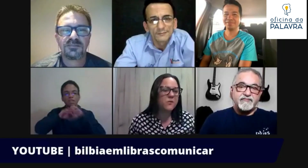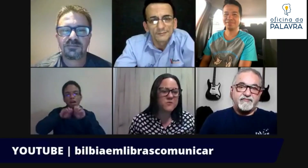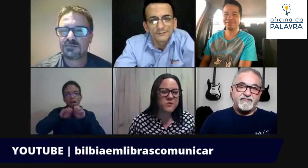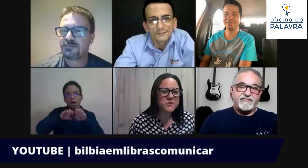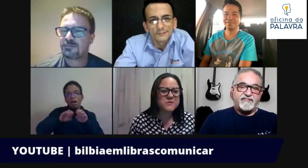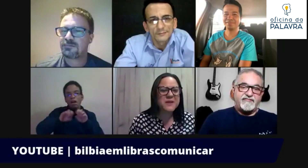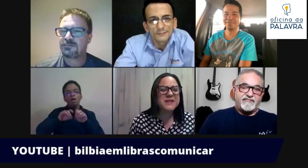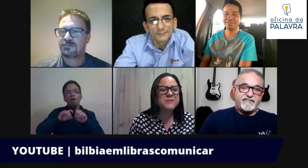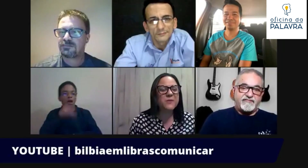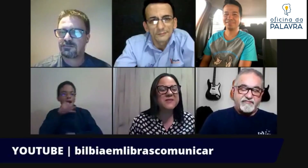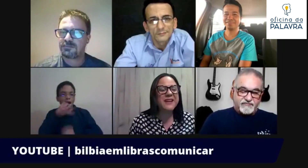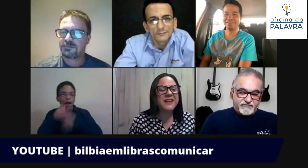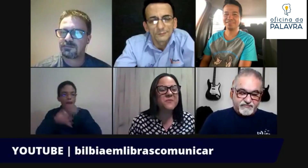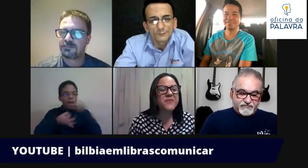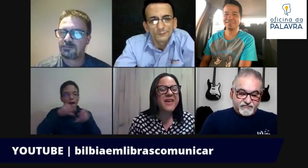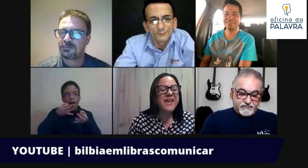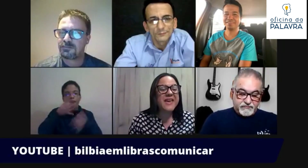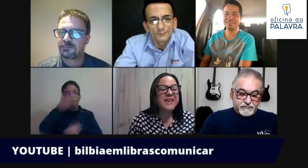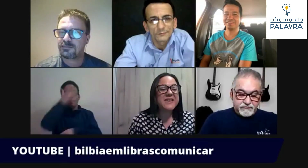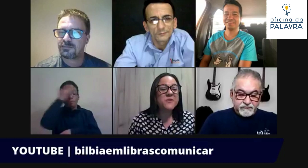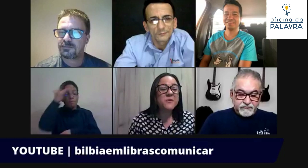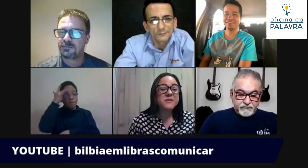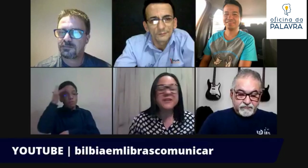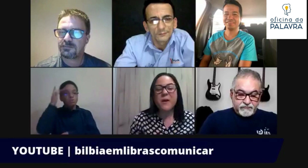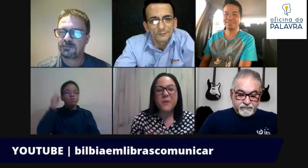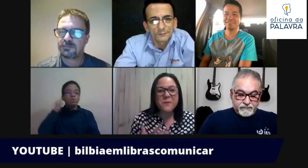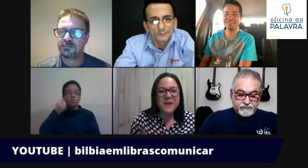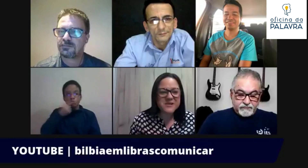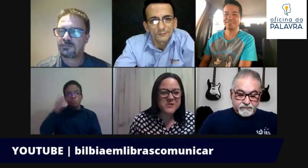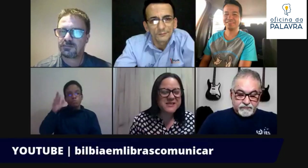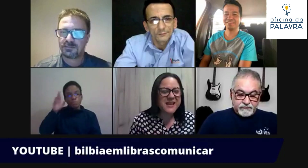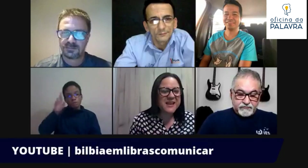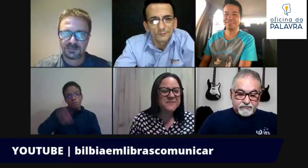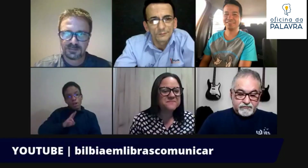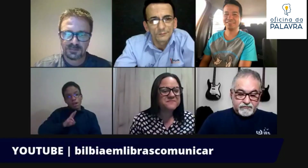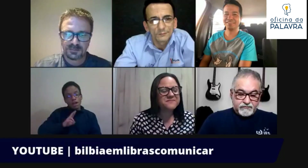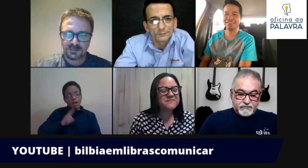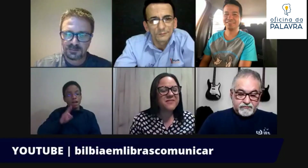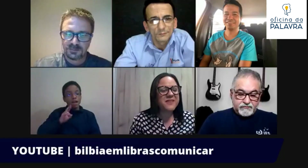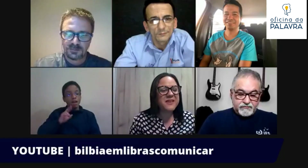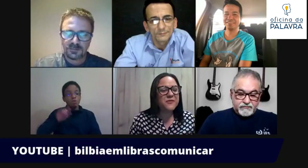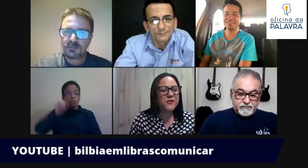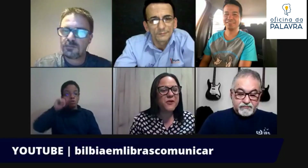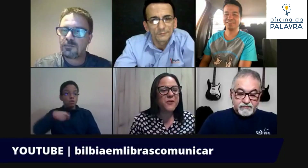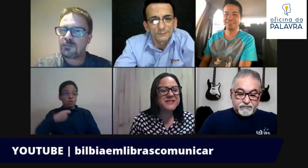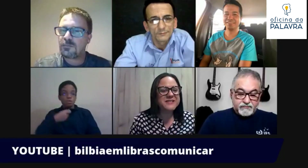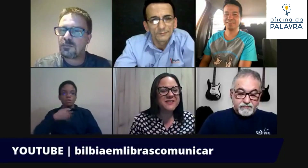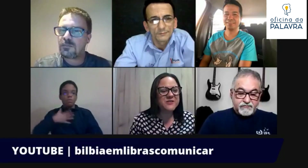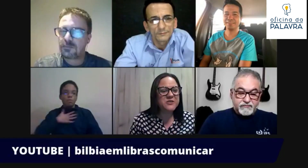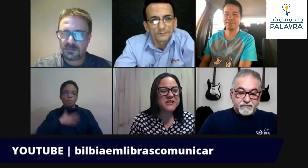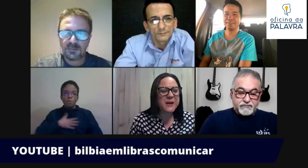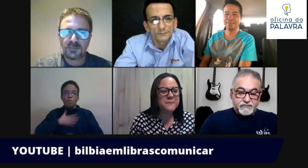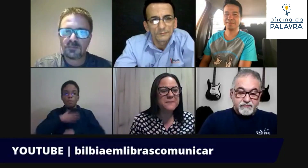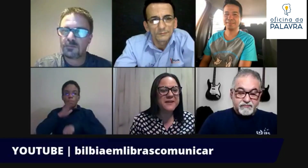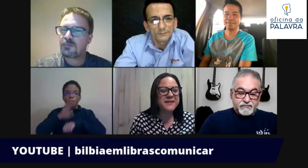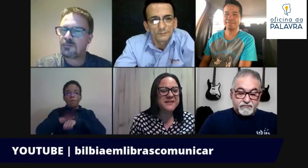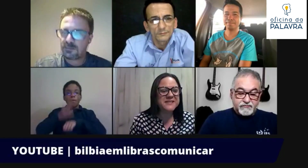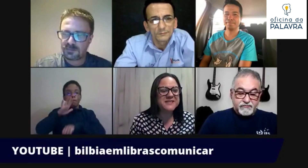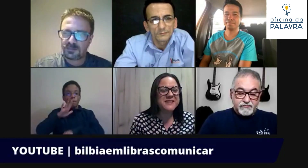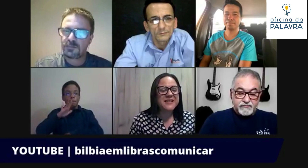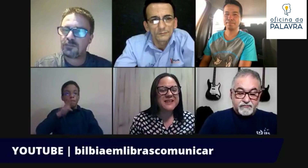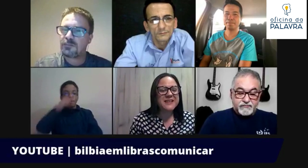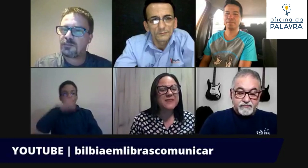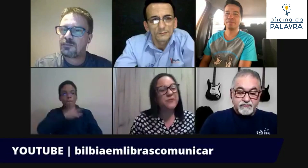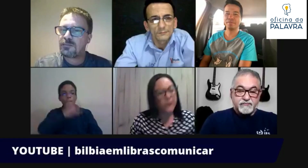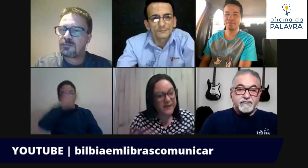sugestão? E alguns surdos me responderam. E o sinal que eu mais gostei, que foi o Alessandro de